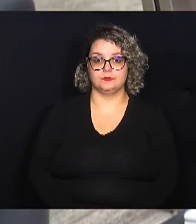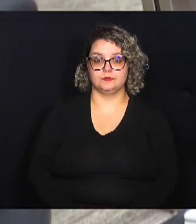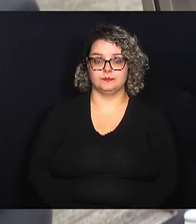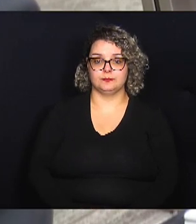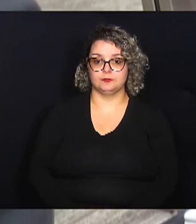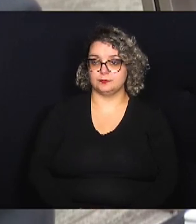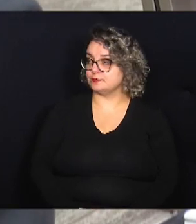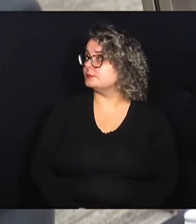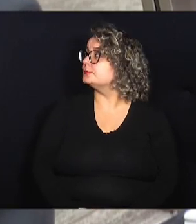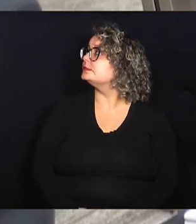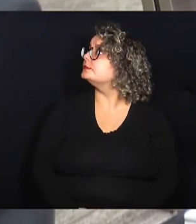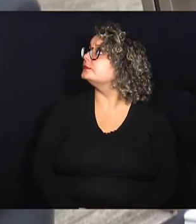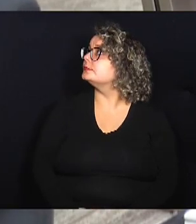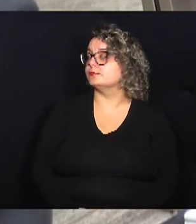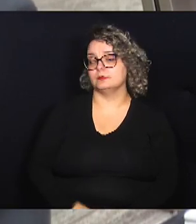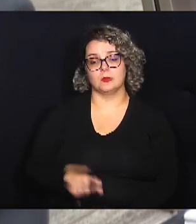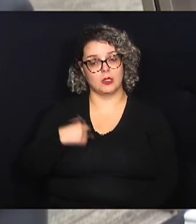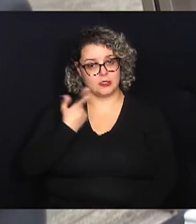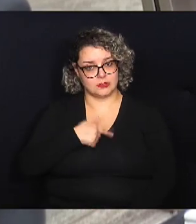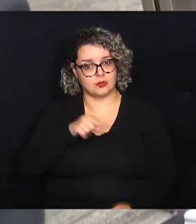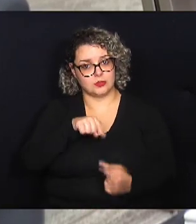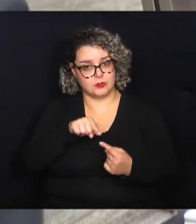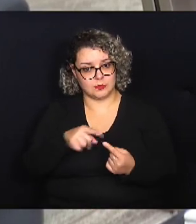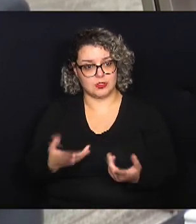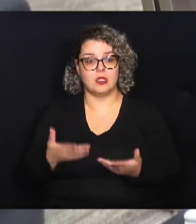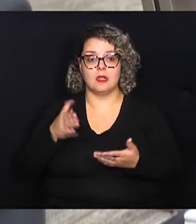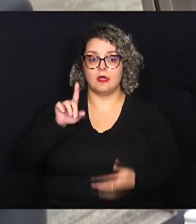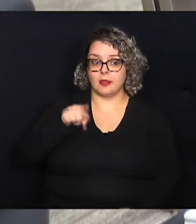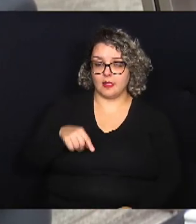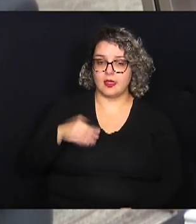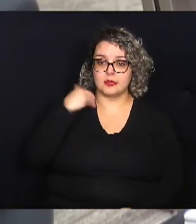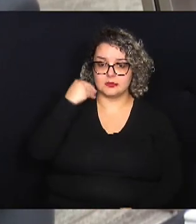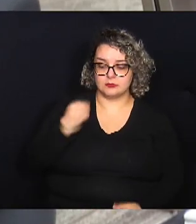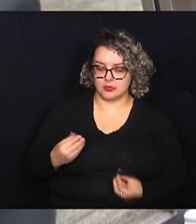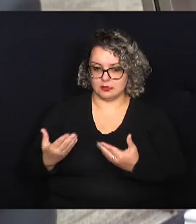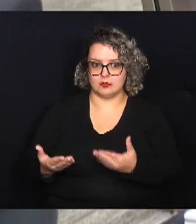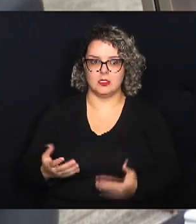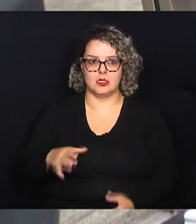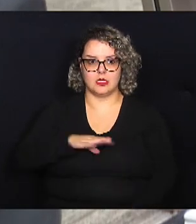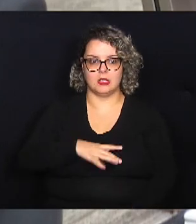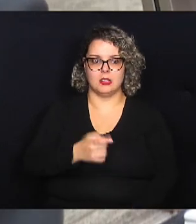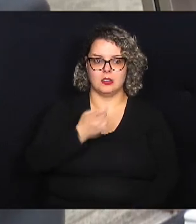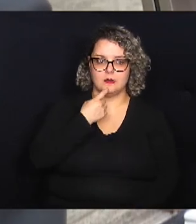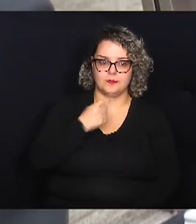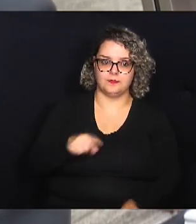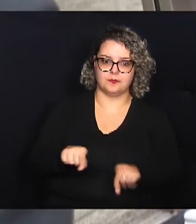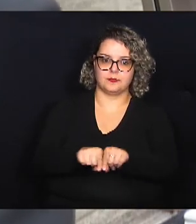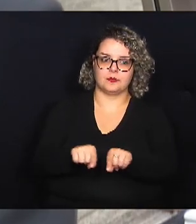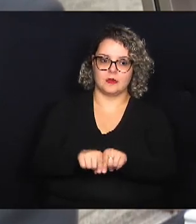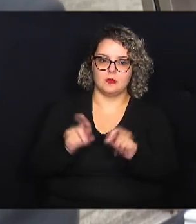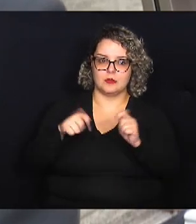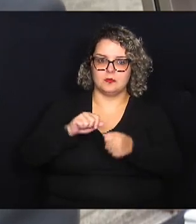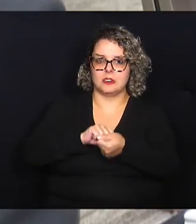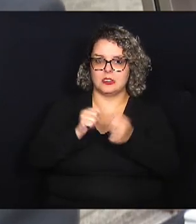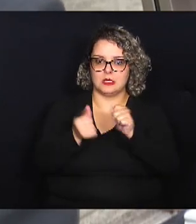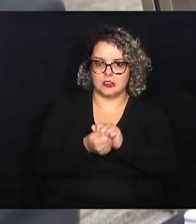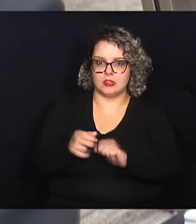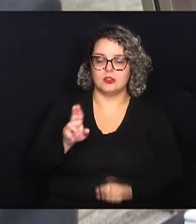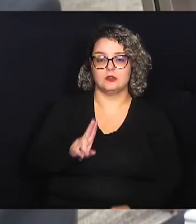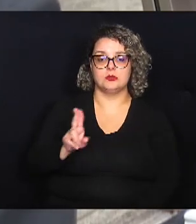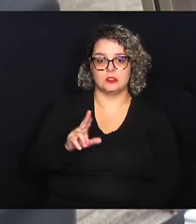o nosso intuito, de fato, é trazer essas experiências para serem apresentadas em Campinas e possivelmente serem adaptadas e aplicadas no